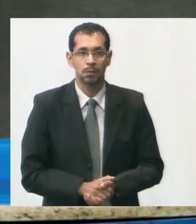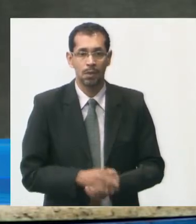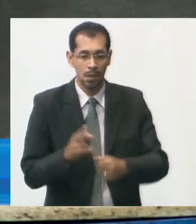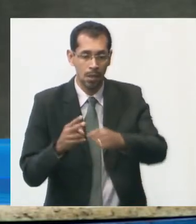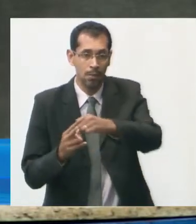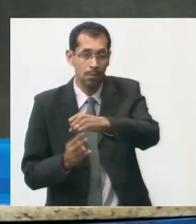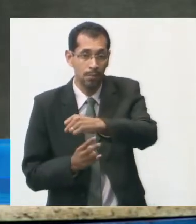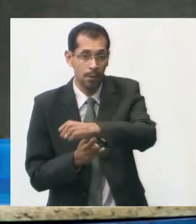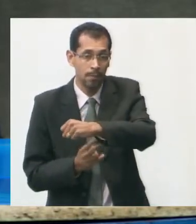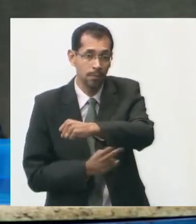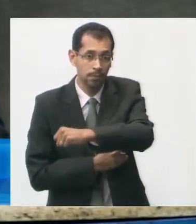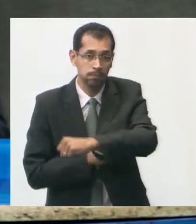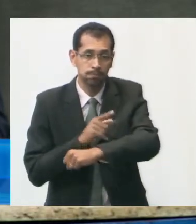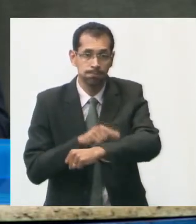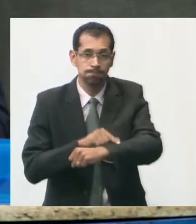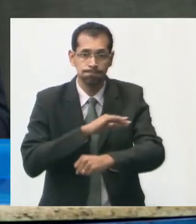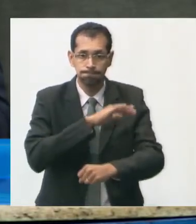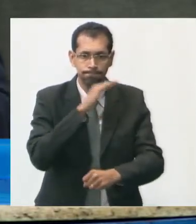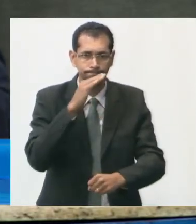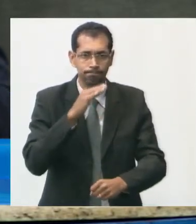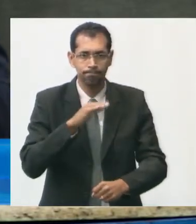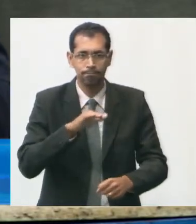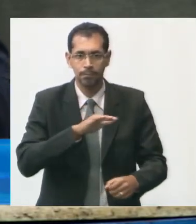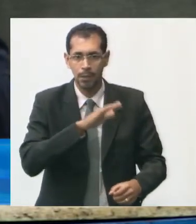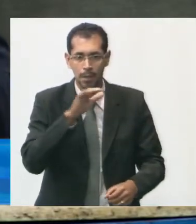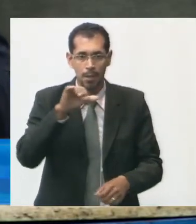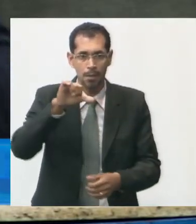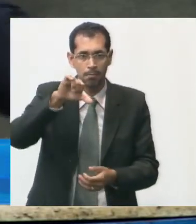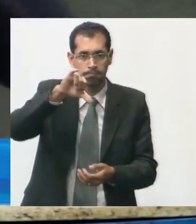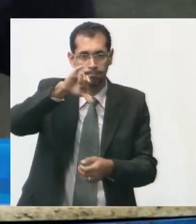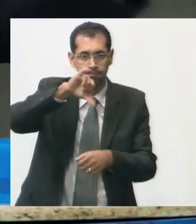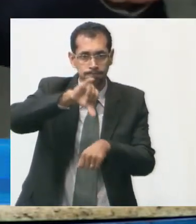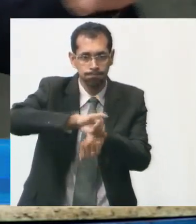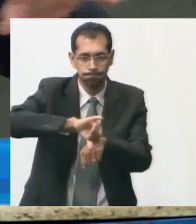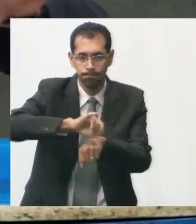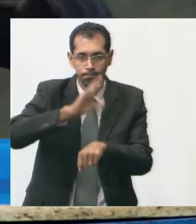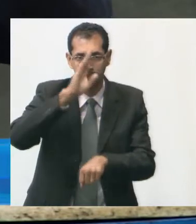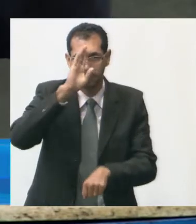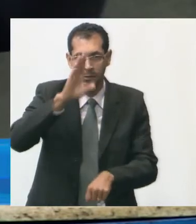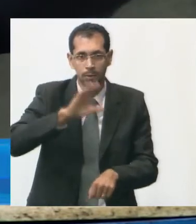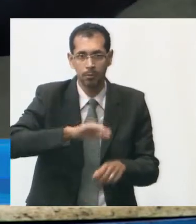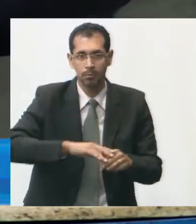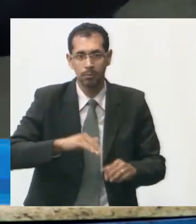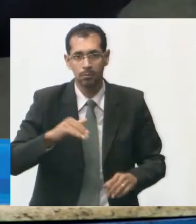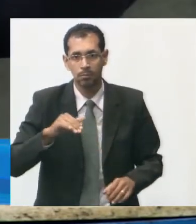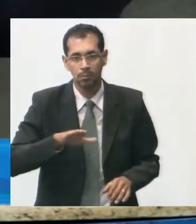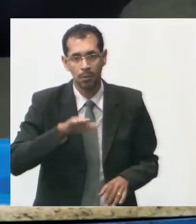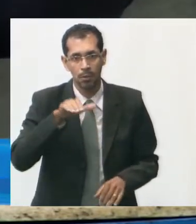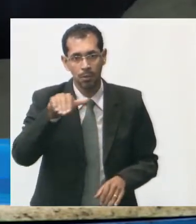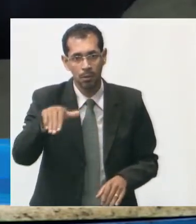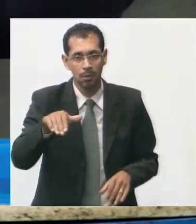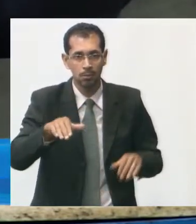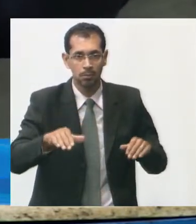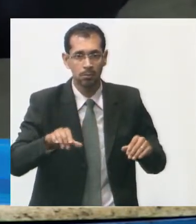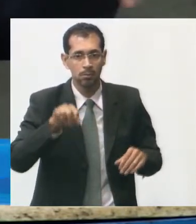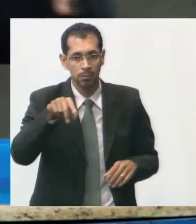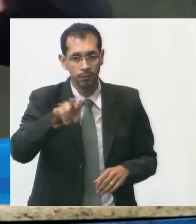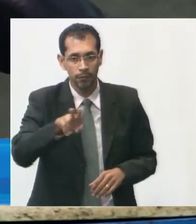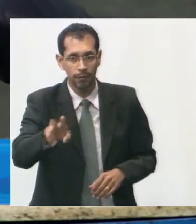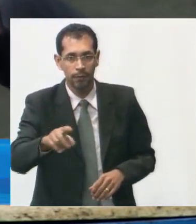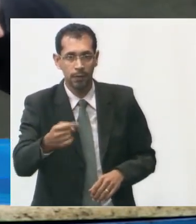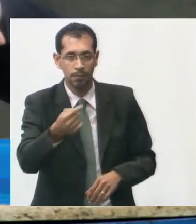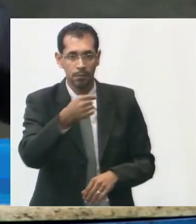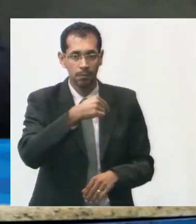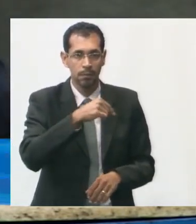da União, as partes das pontas, tanto de Vitória quanto chegando em Vila Velha e até mesmo